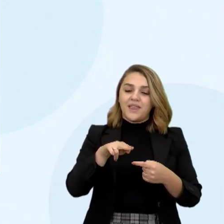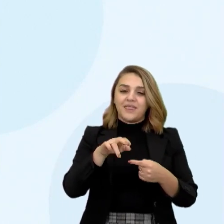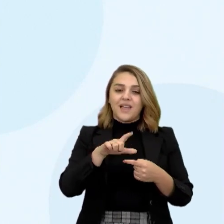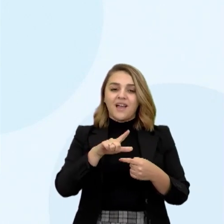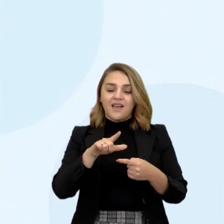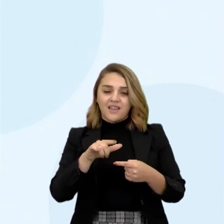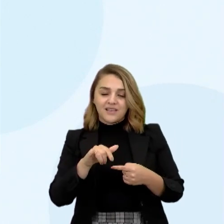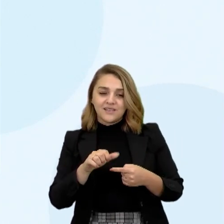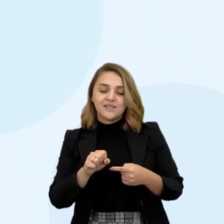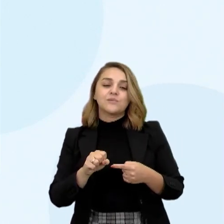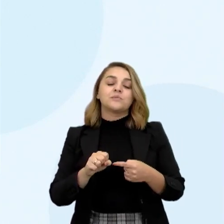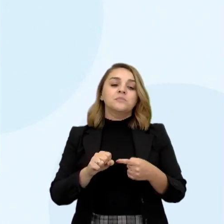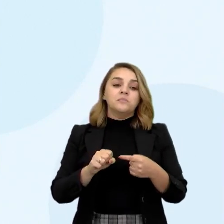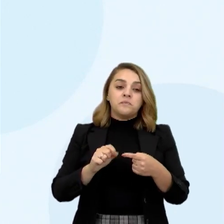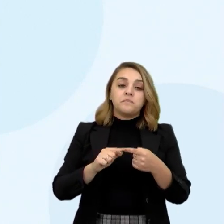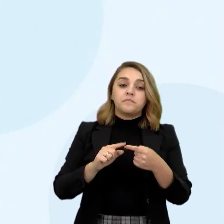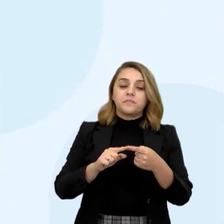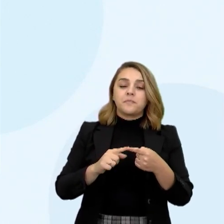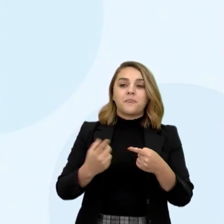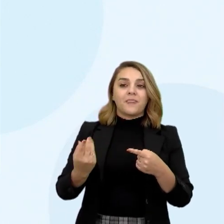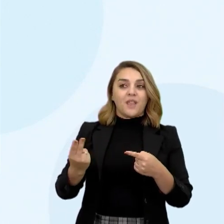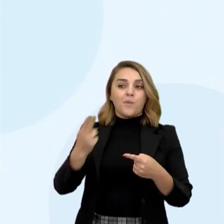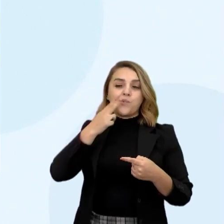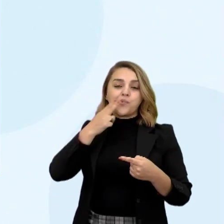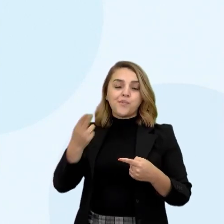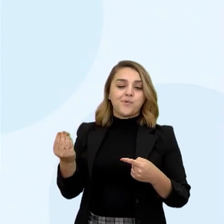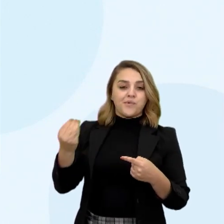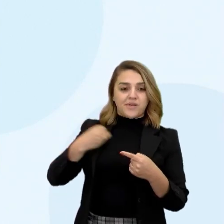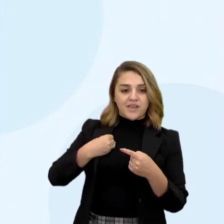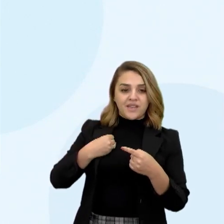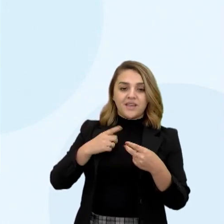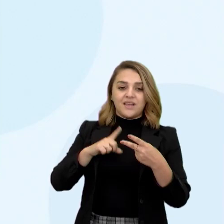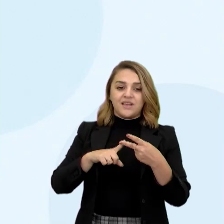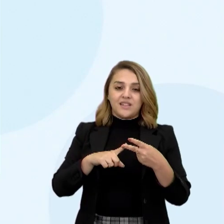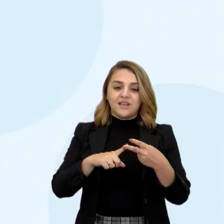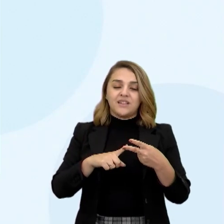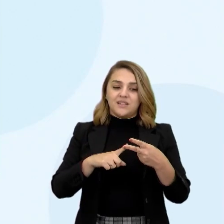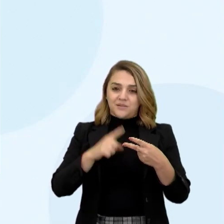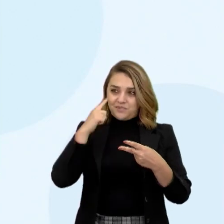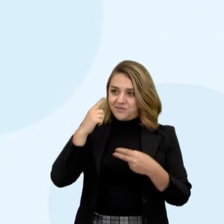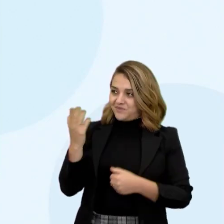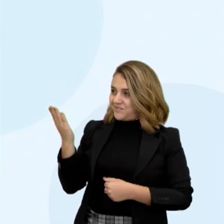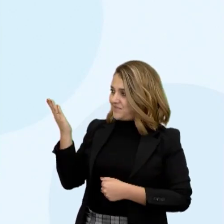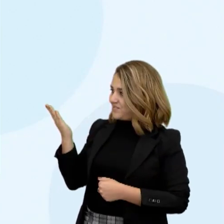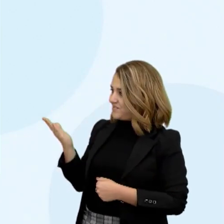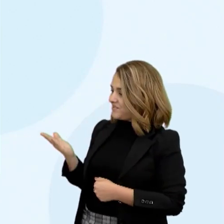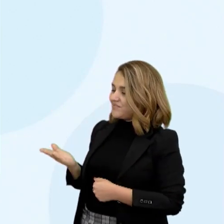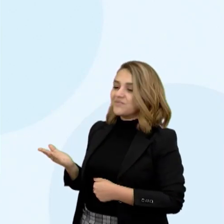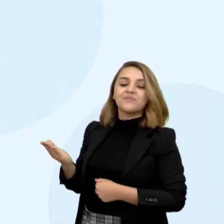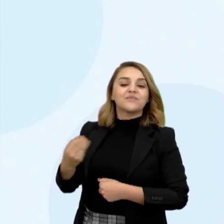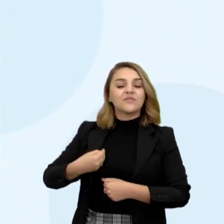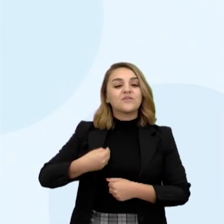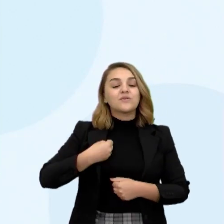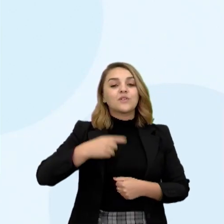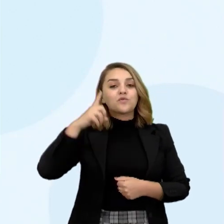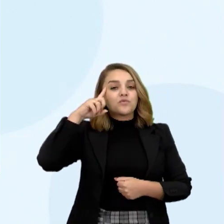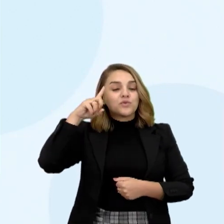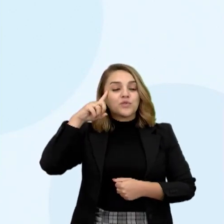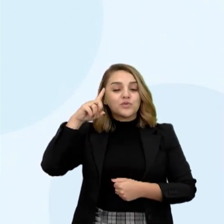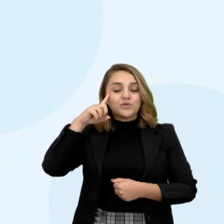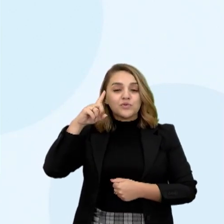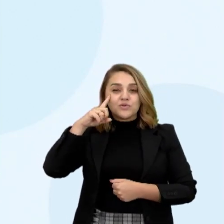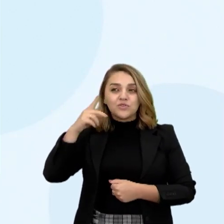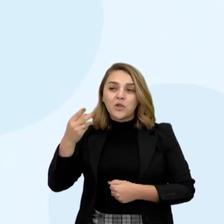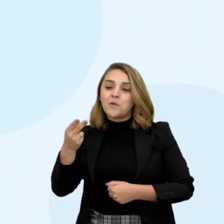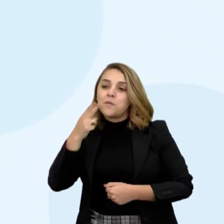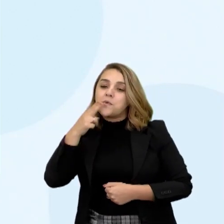gramática do professor e do aluno e do mulato sabido. Mas o bom negro e o bom branco da nação brasileira dizem todos os dias, deixa disso, camarada, me